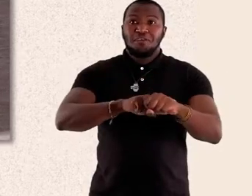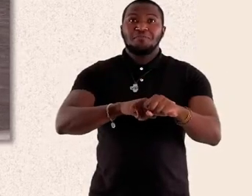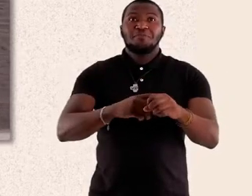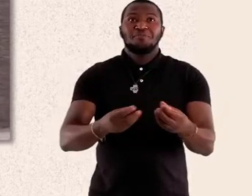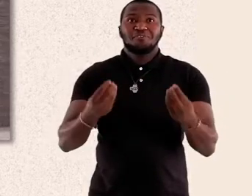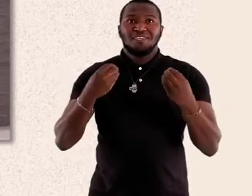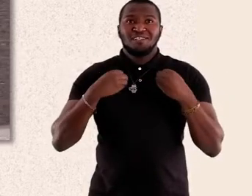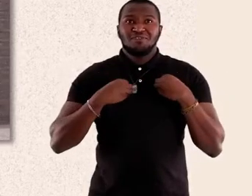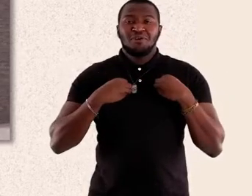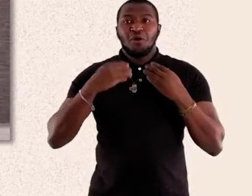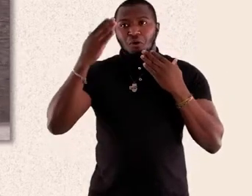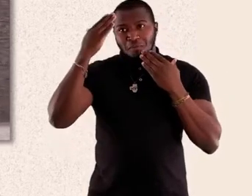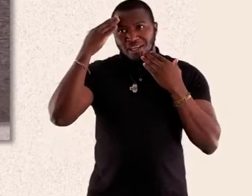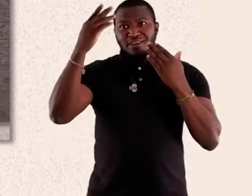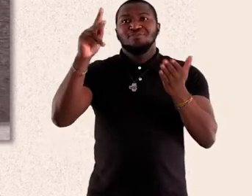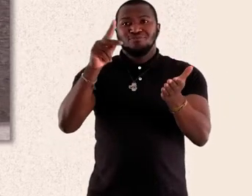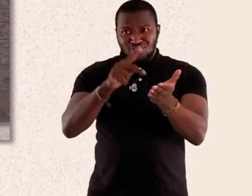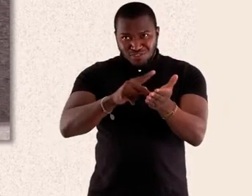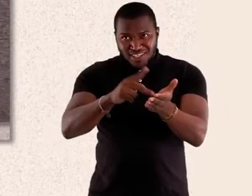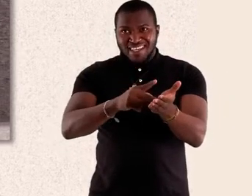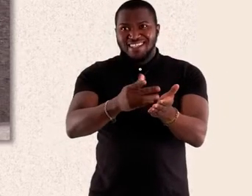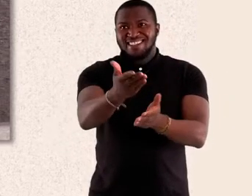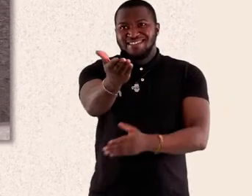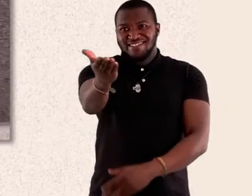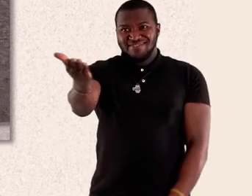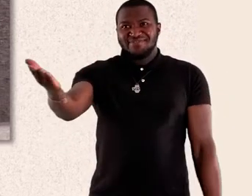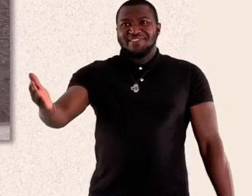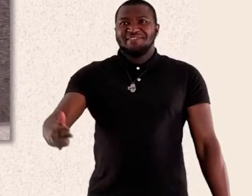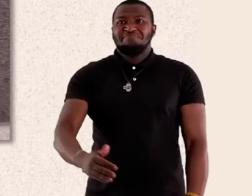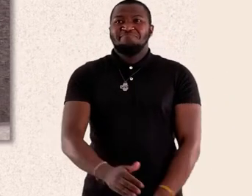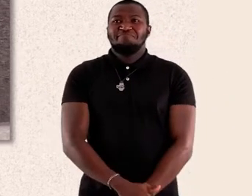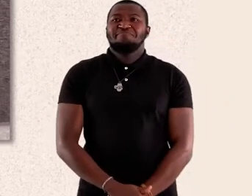vocês estarem aqui obrigada a